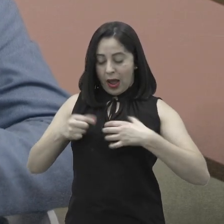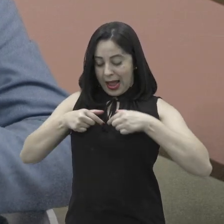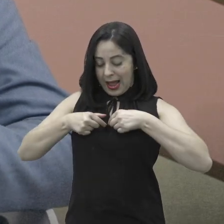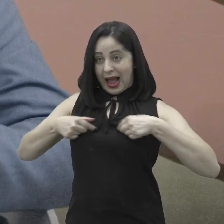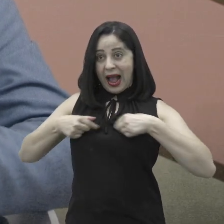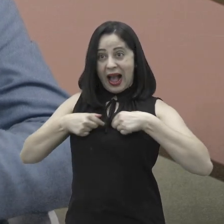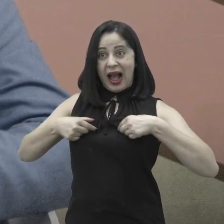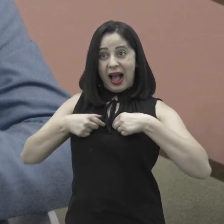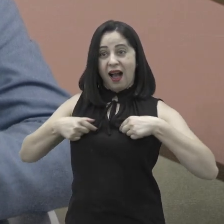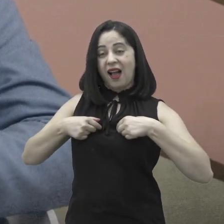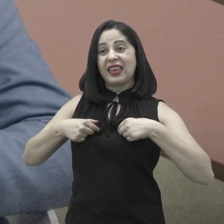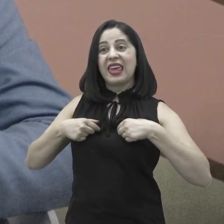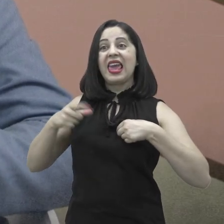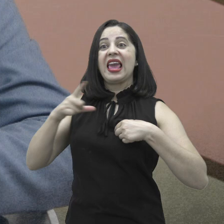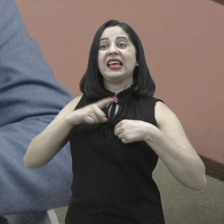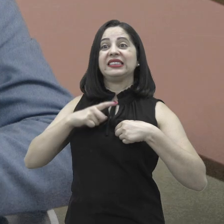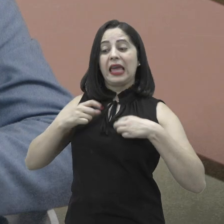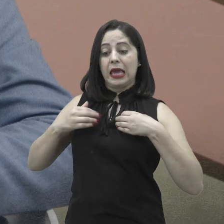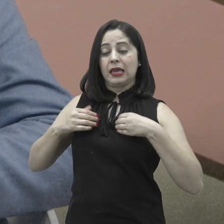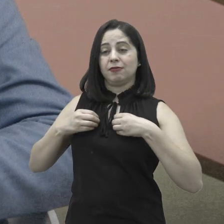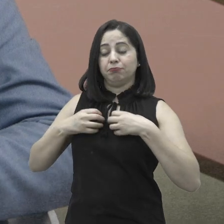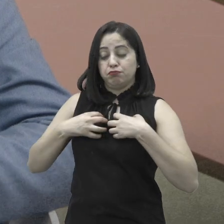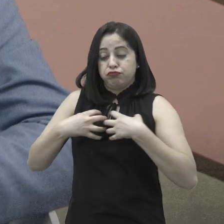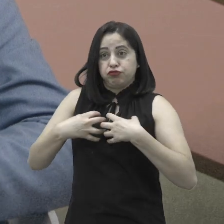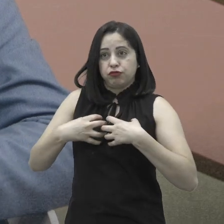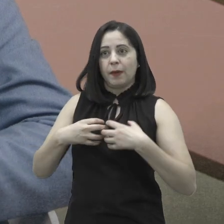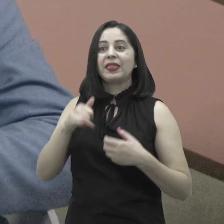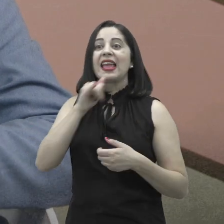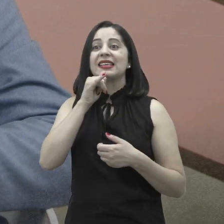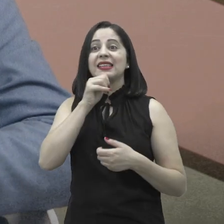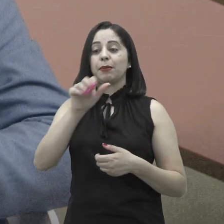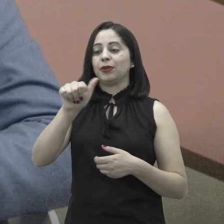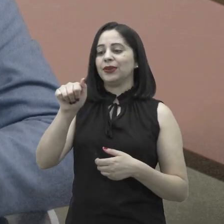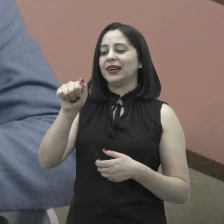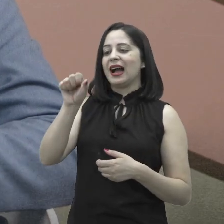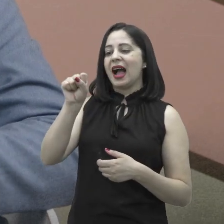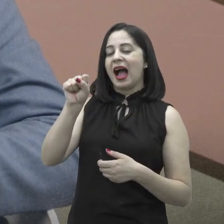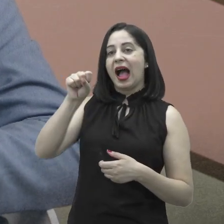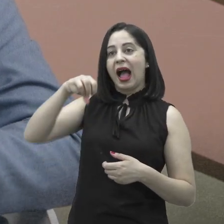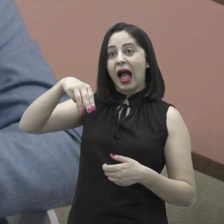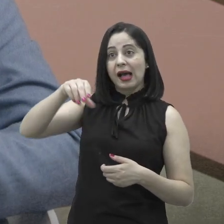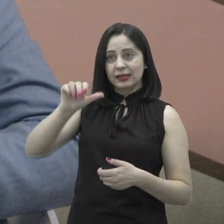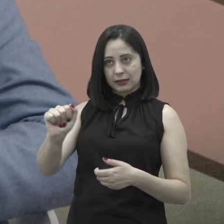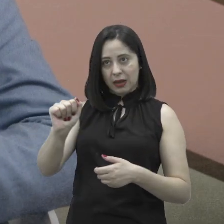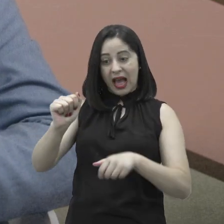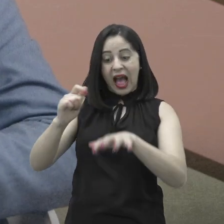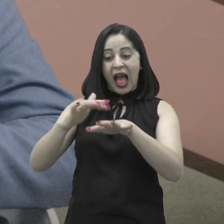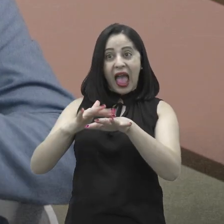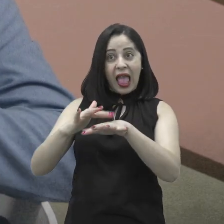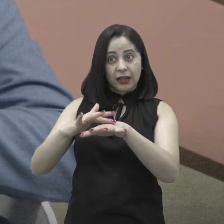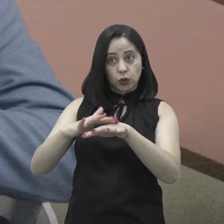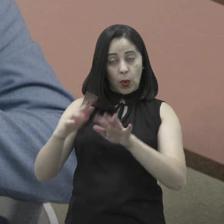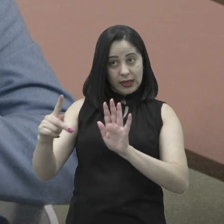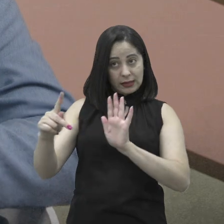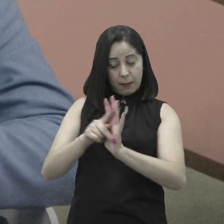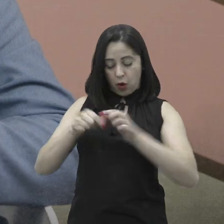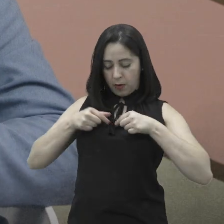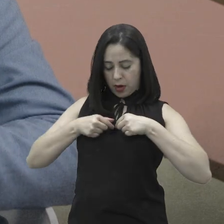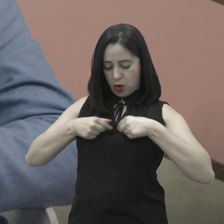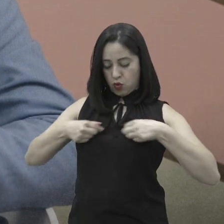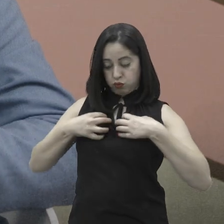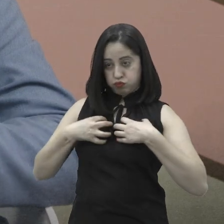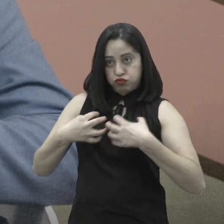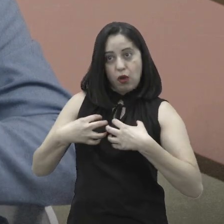precisa identificar qual a causa da bronquite. Você tem, por exemplo, a asma. A asma é uma causa que gera uma inflamação nos brônquios, uma bronquite.